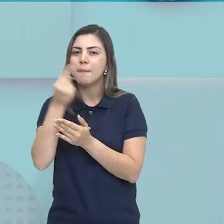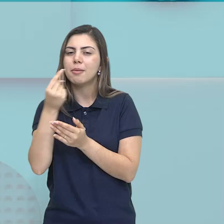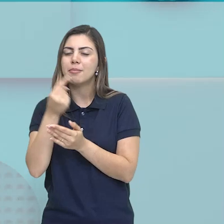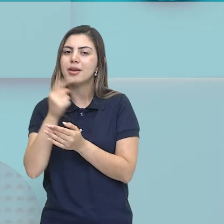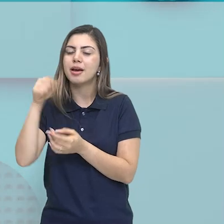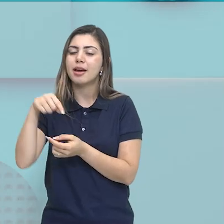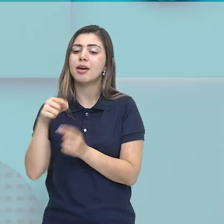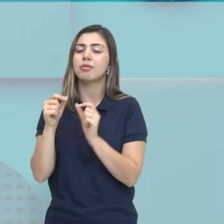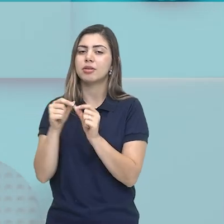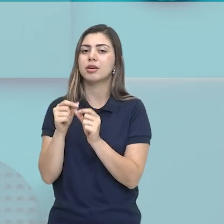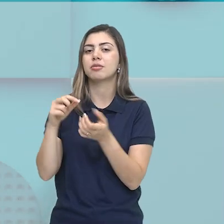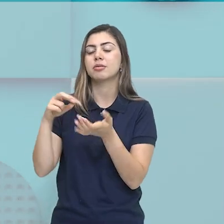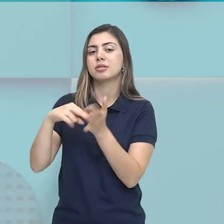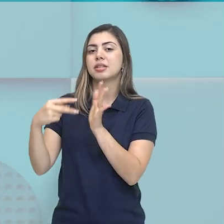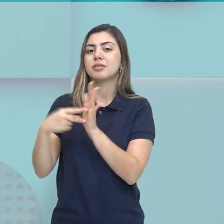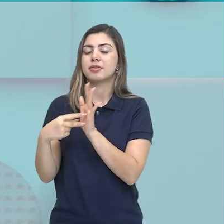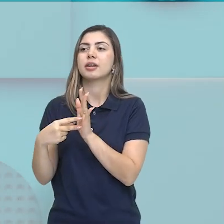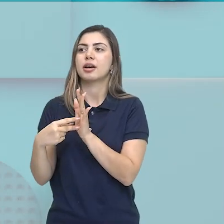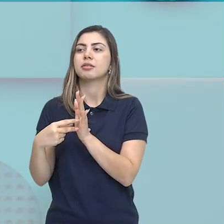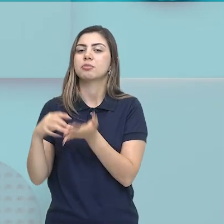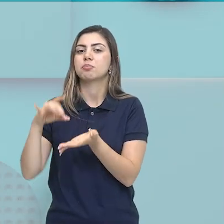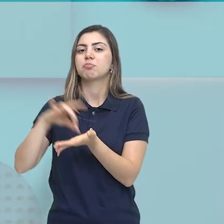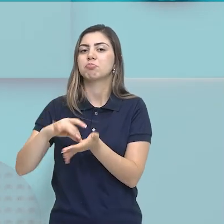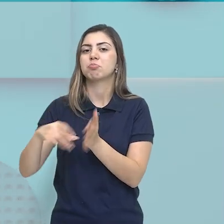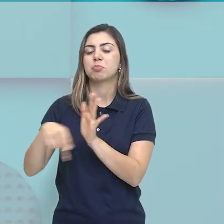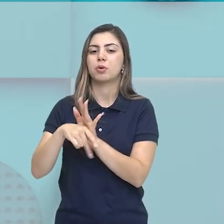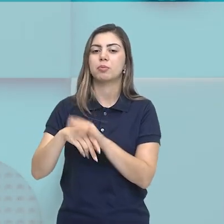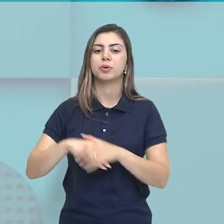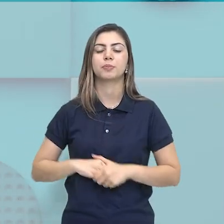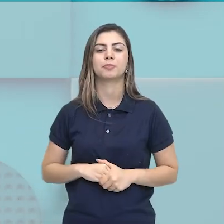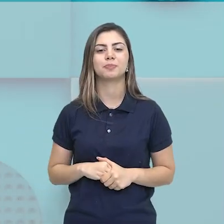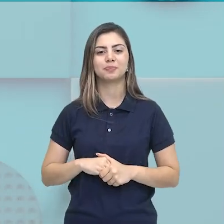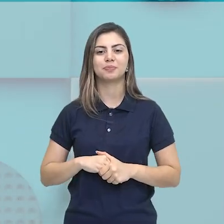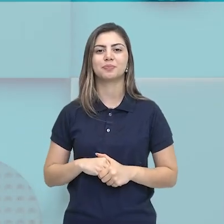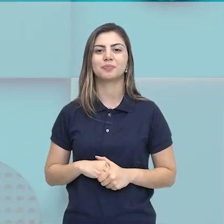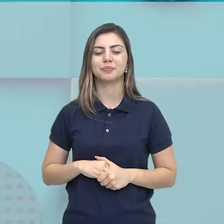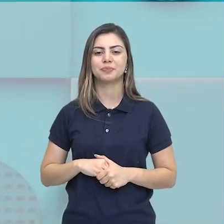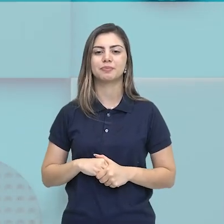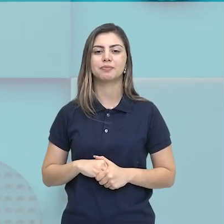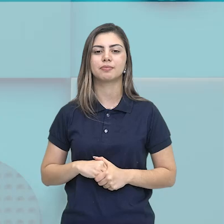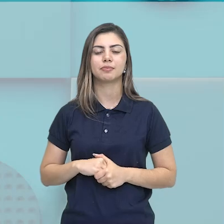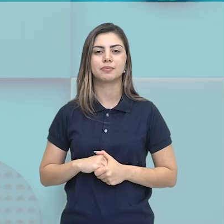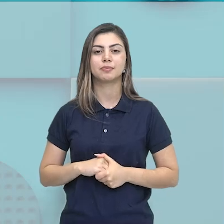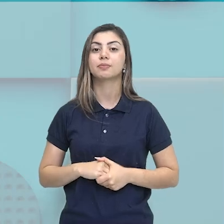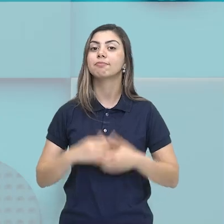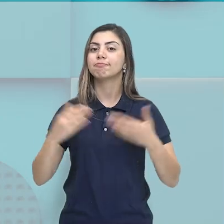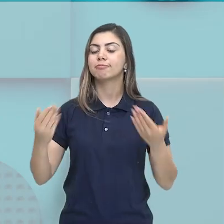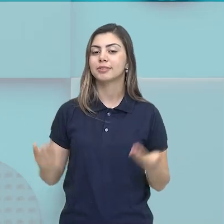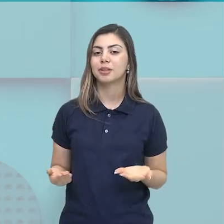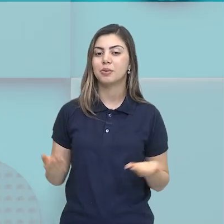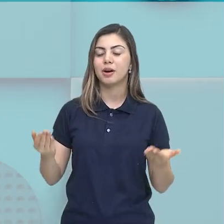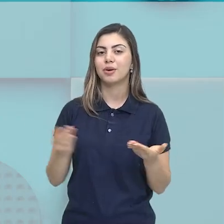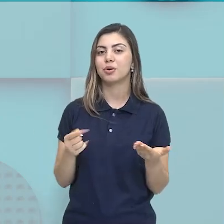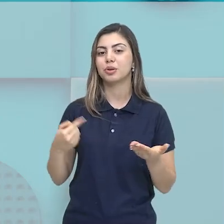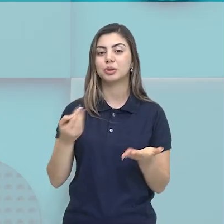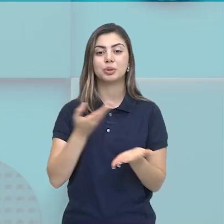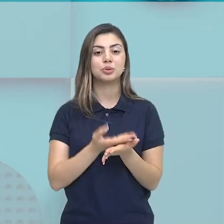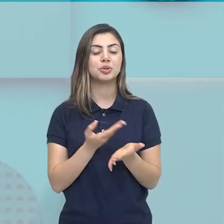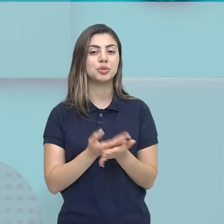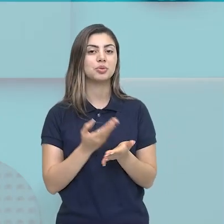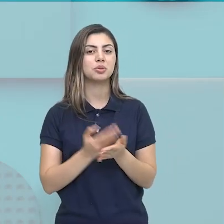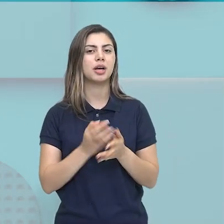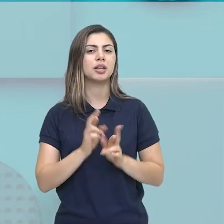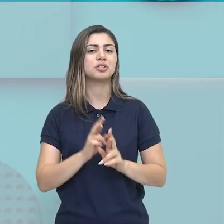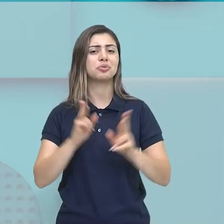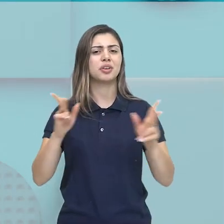o sentido real da palavra, tá bom? Então, vamos aqui, a diferença, que a gente vai